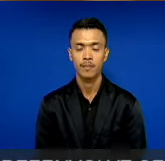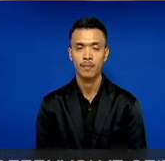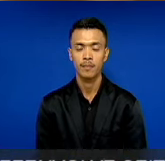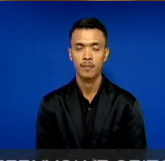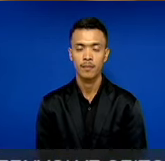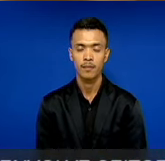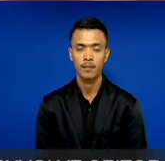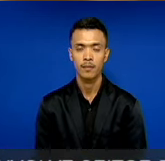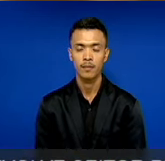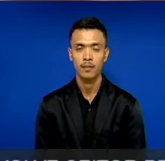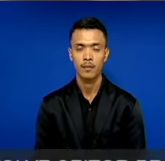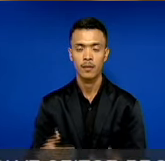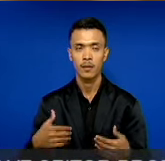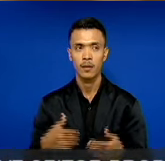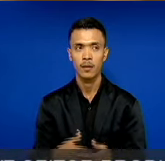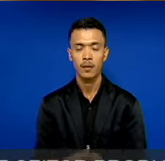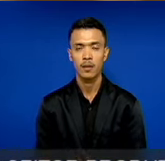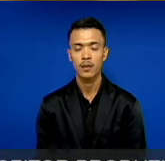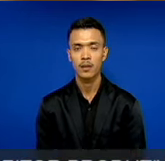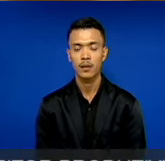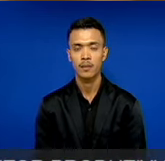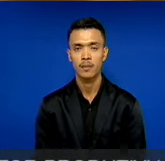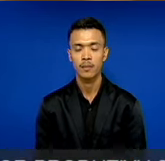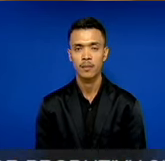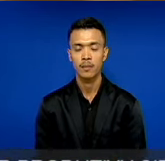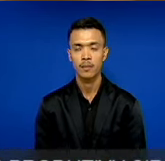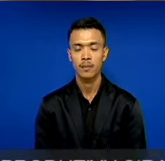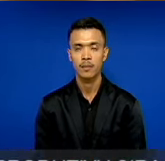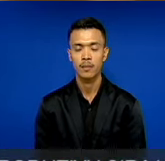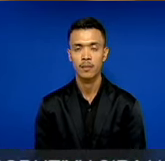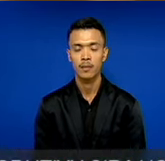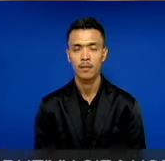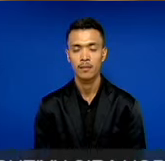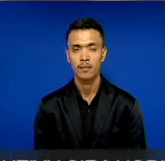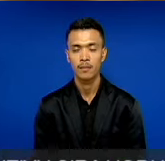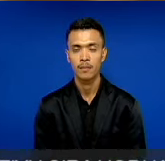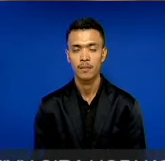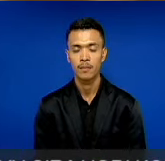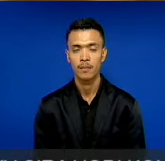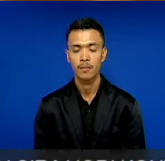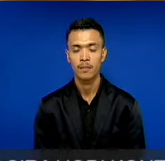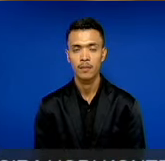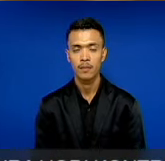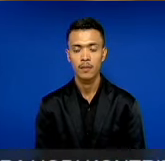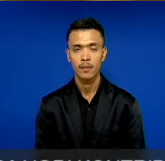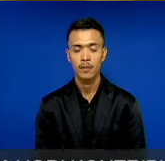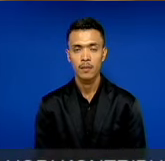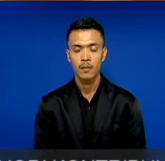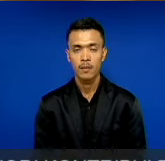que ia barra, mas utiliza a careta Estados Unidos, né, ou Estados Unidos, né. Lá os